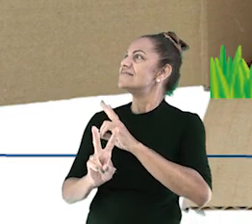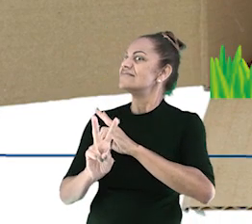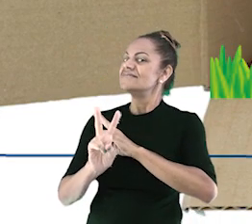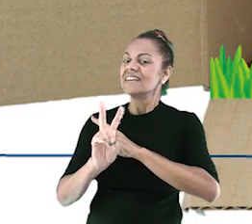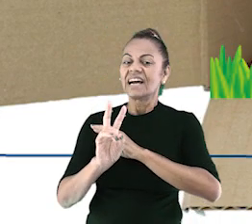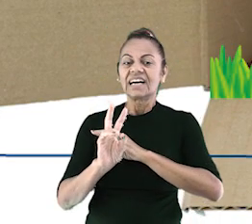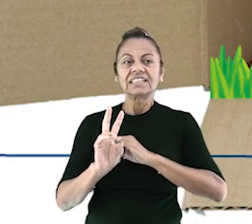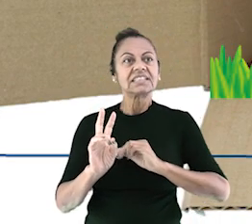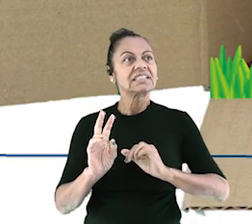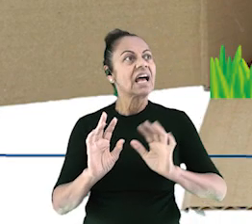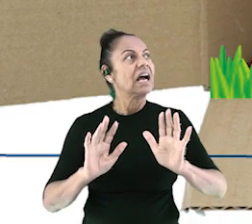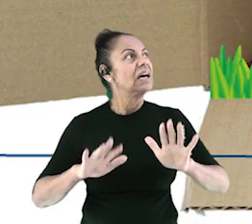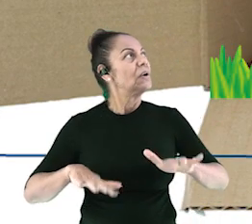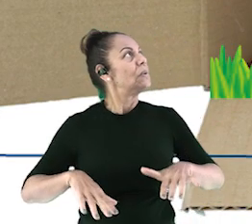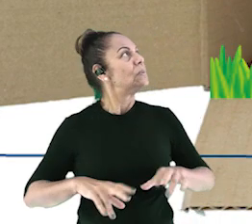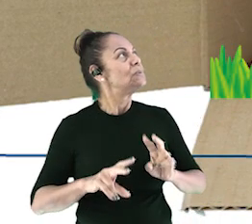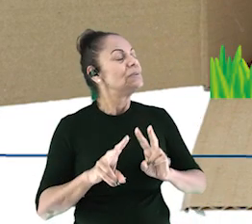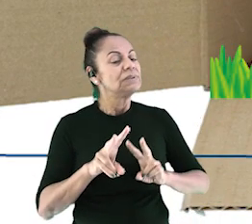Olha,